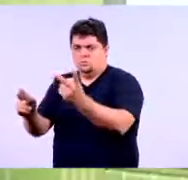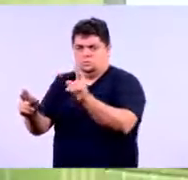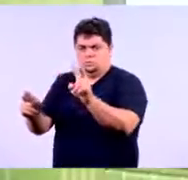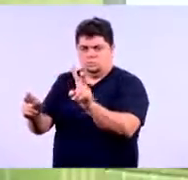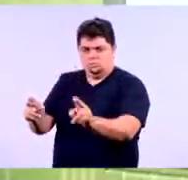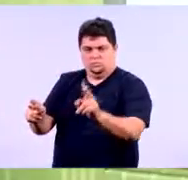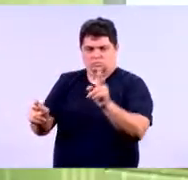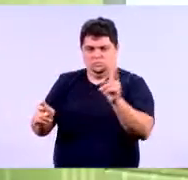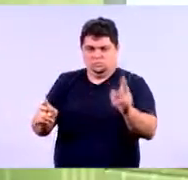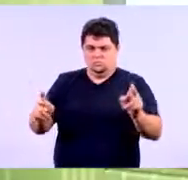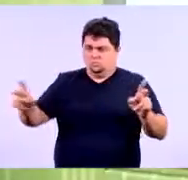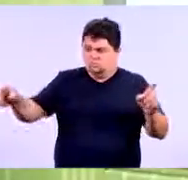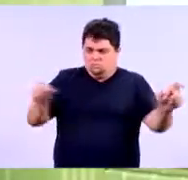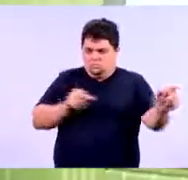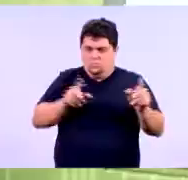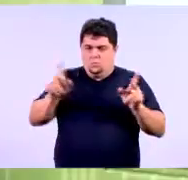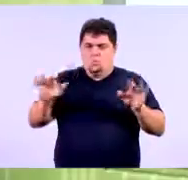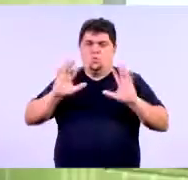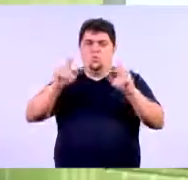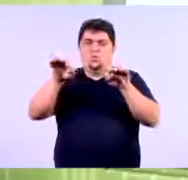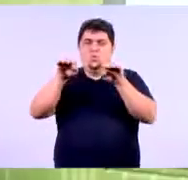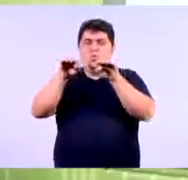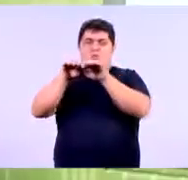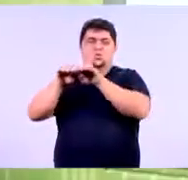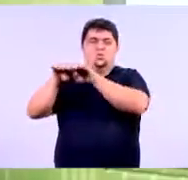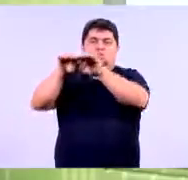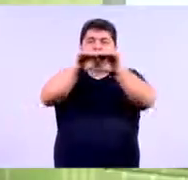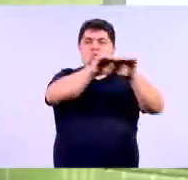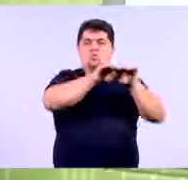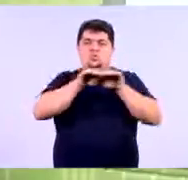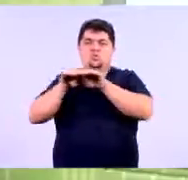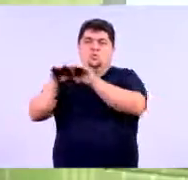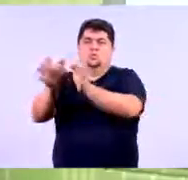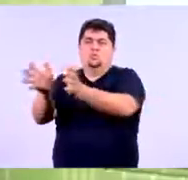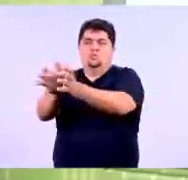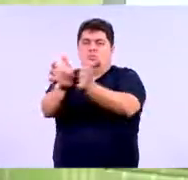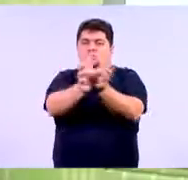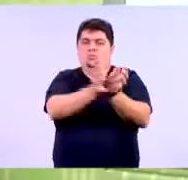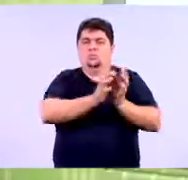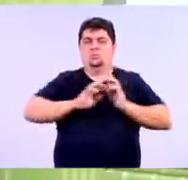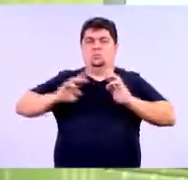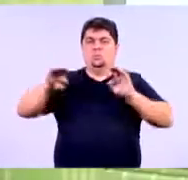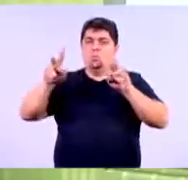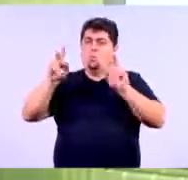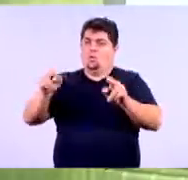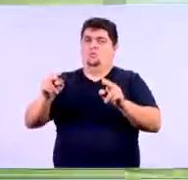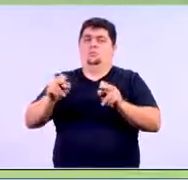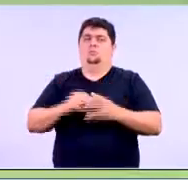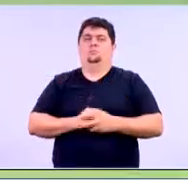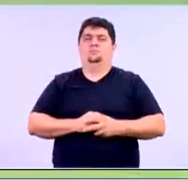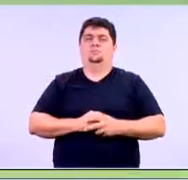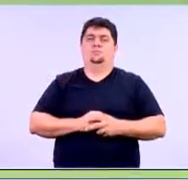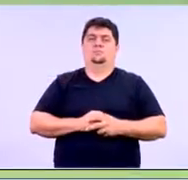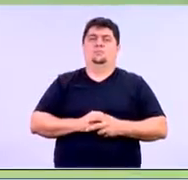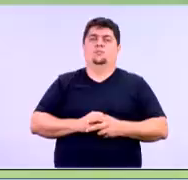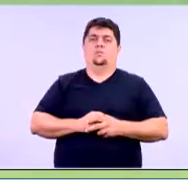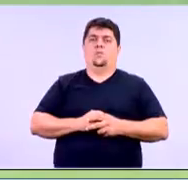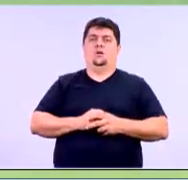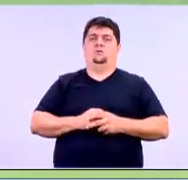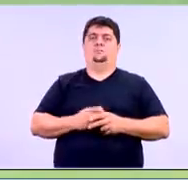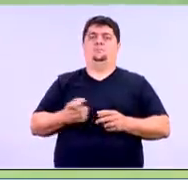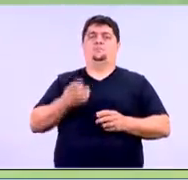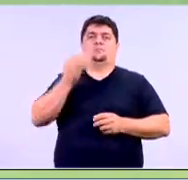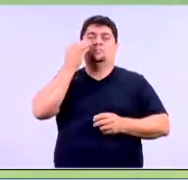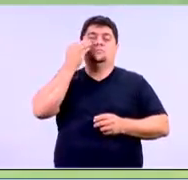igualdades, independente das suas desigualdades entre um grupo e outro. Cada grupo é tratado de forma igual. Portanto, vamos retornar